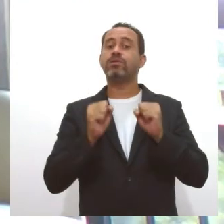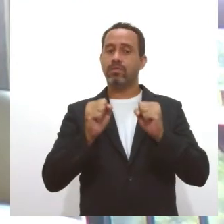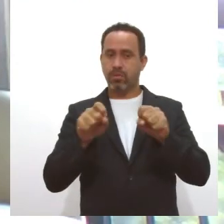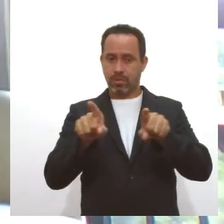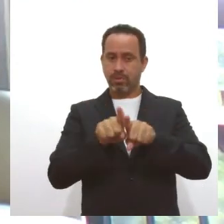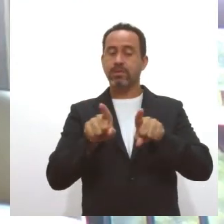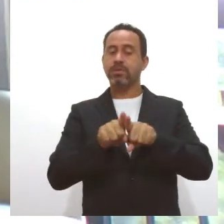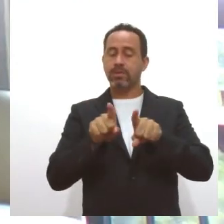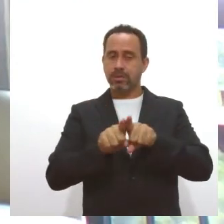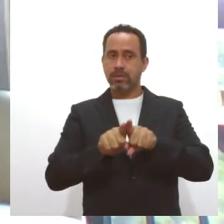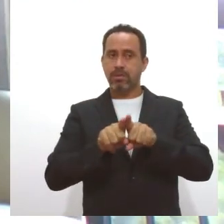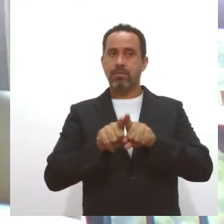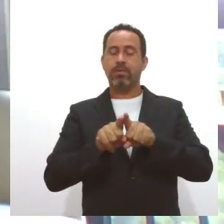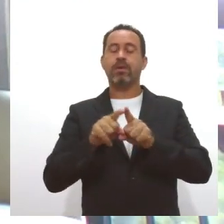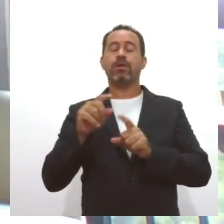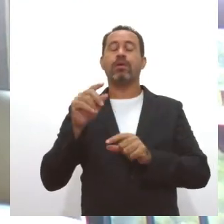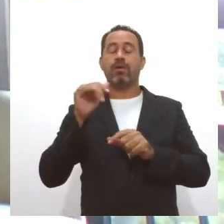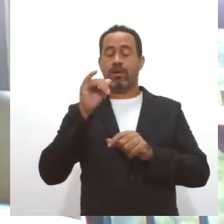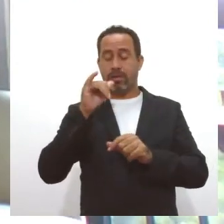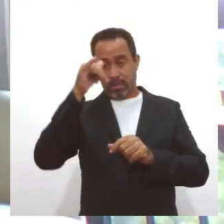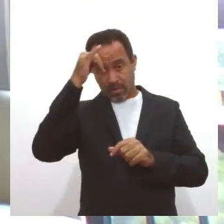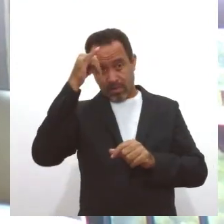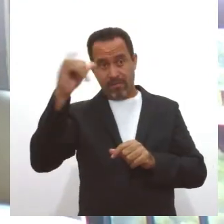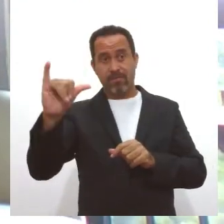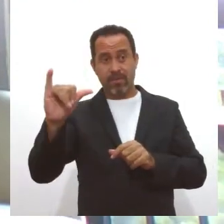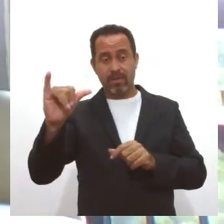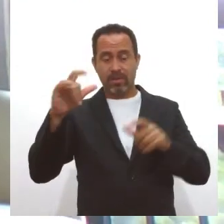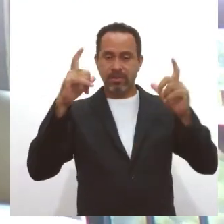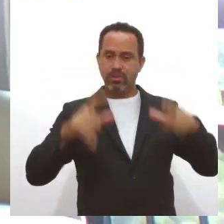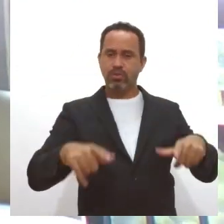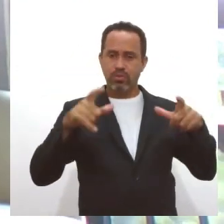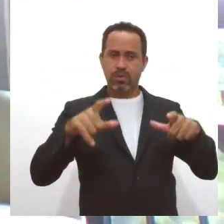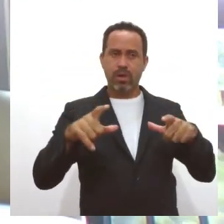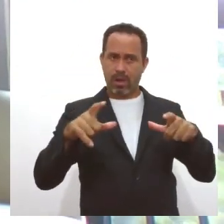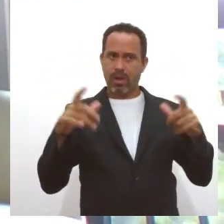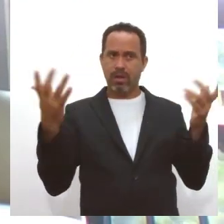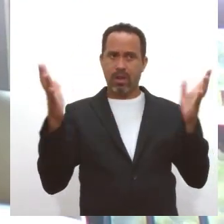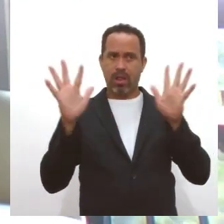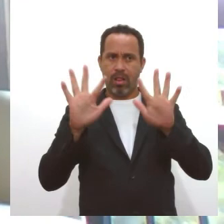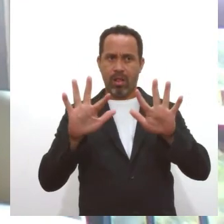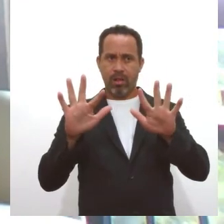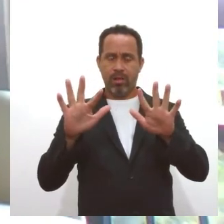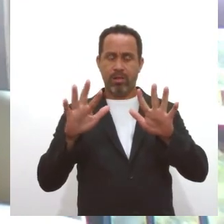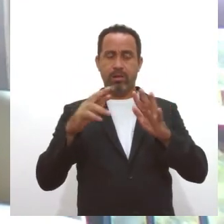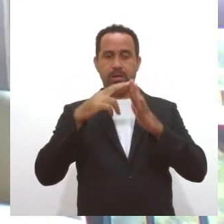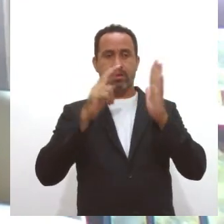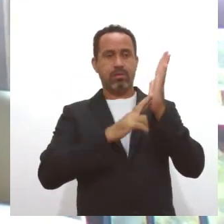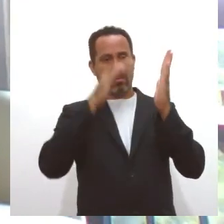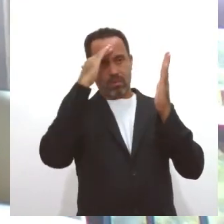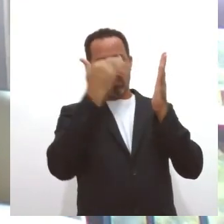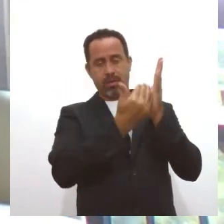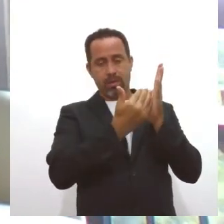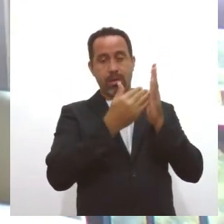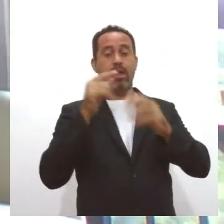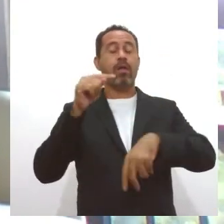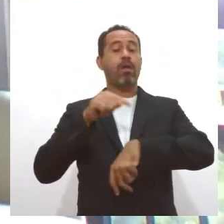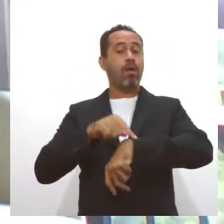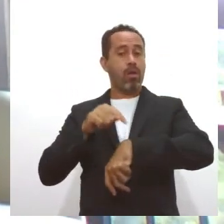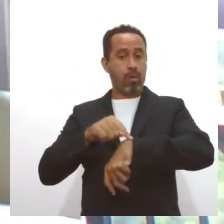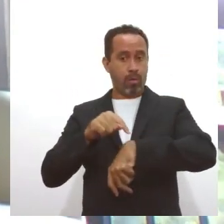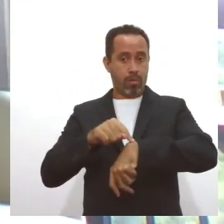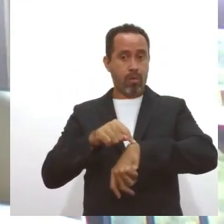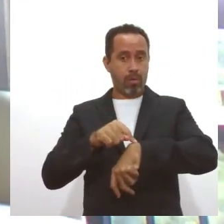adotar essas providências, né? E evita esses locais. Então, volto a dizer, Valquíria, é um momento onde